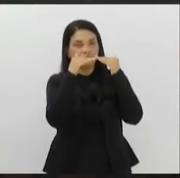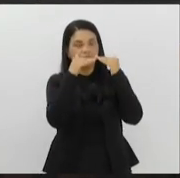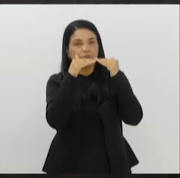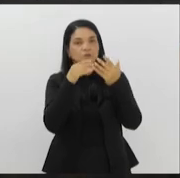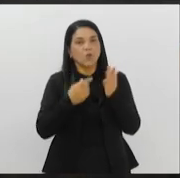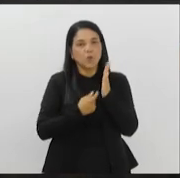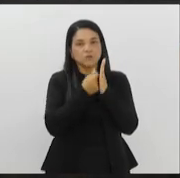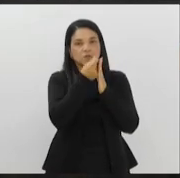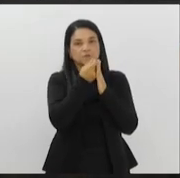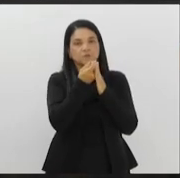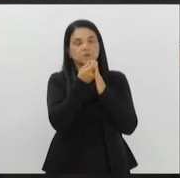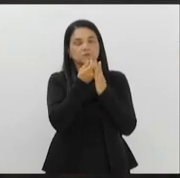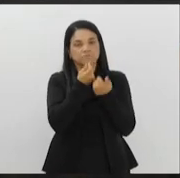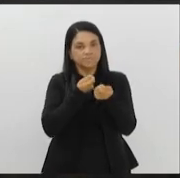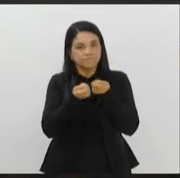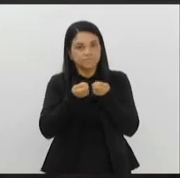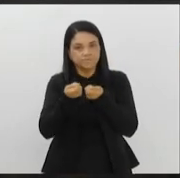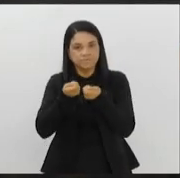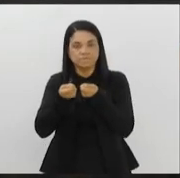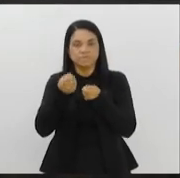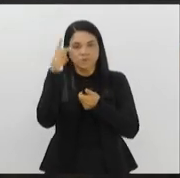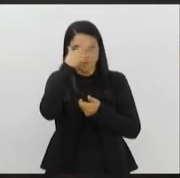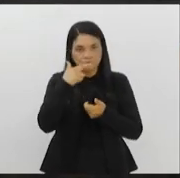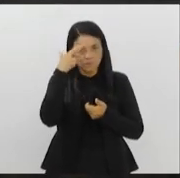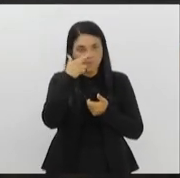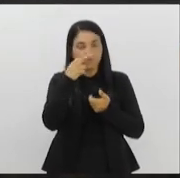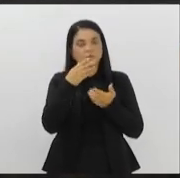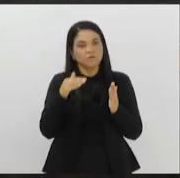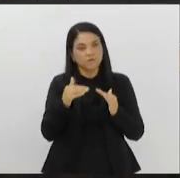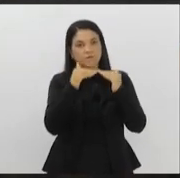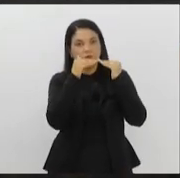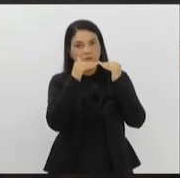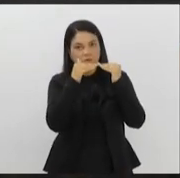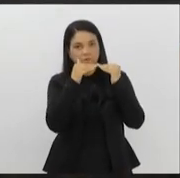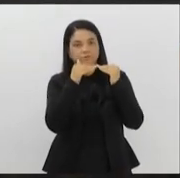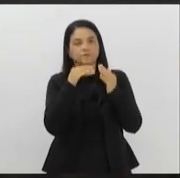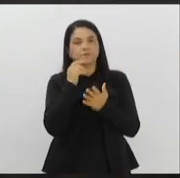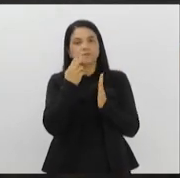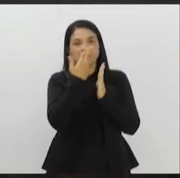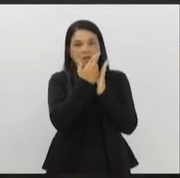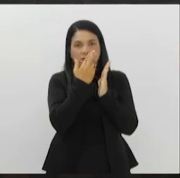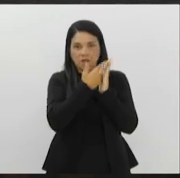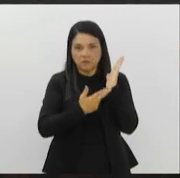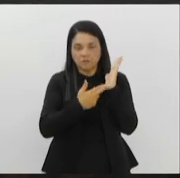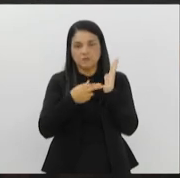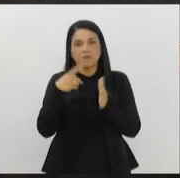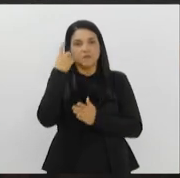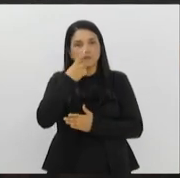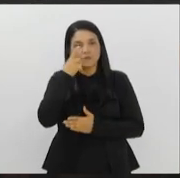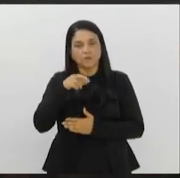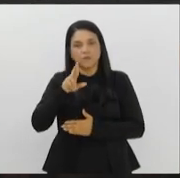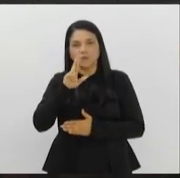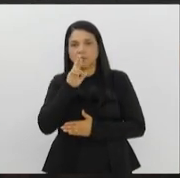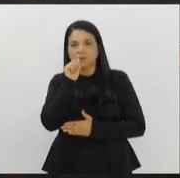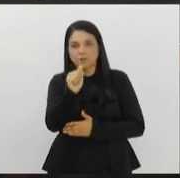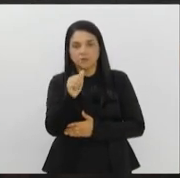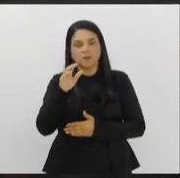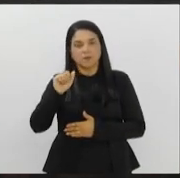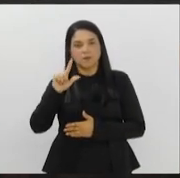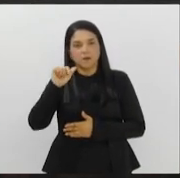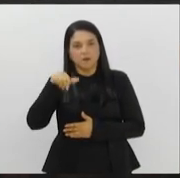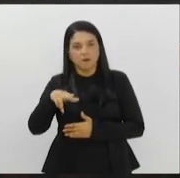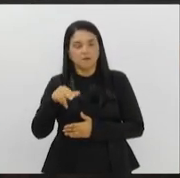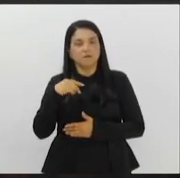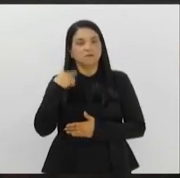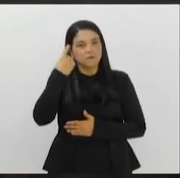de orçamento, finanças, fiscalização financeira e controle favorável. Relatoria dos deputados Rodrigo Amorim, Alan Lopes, Dani